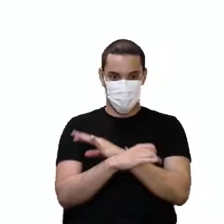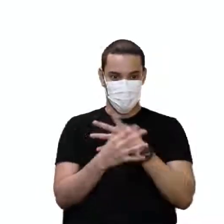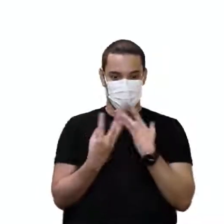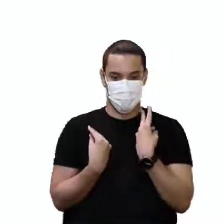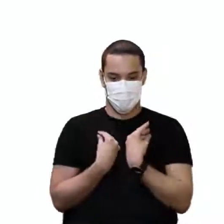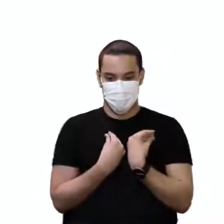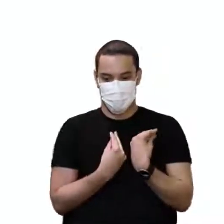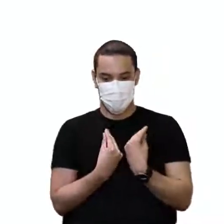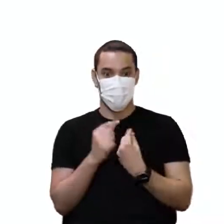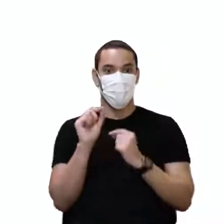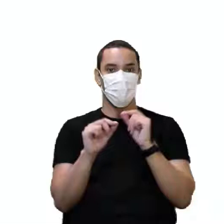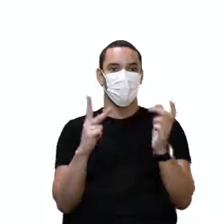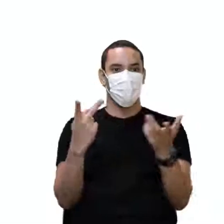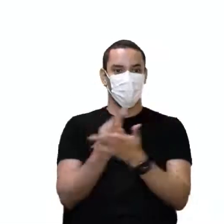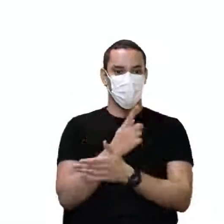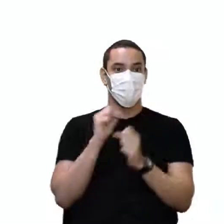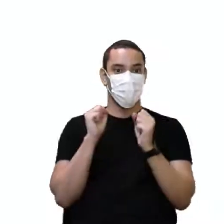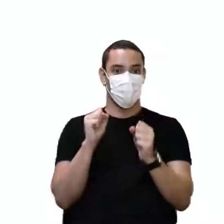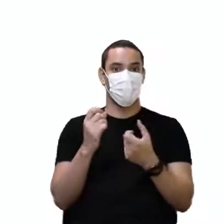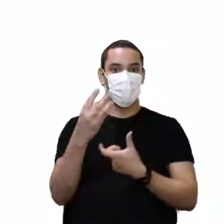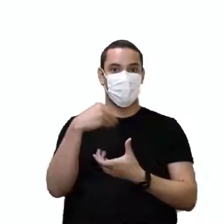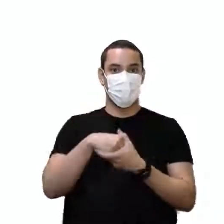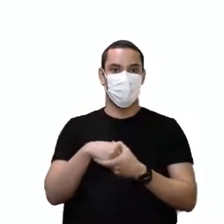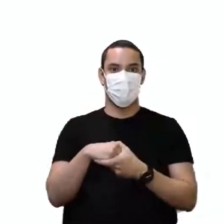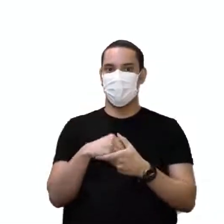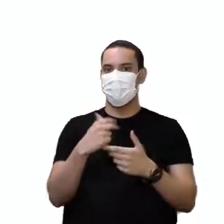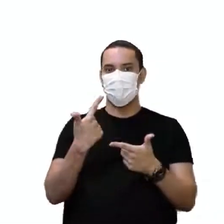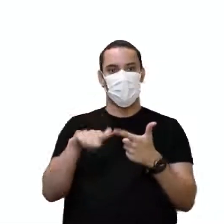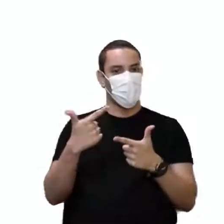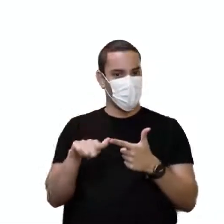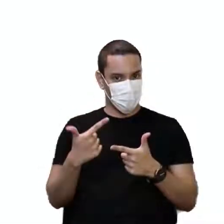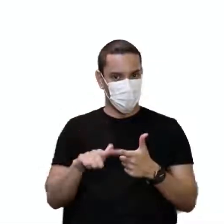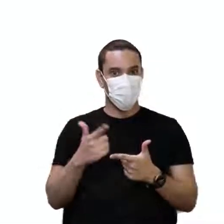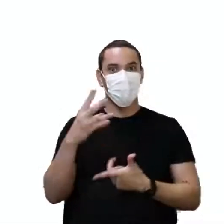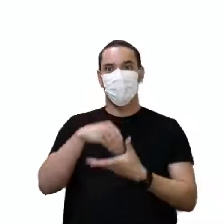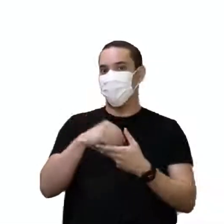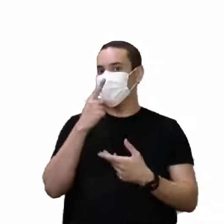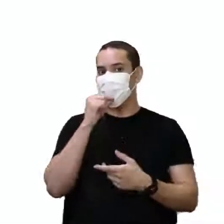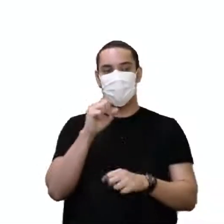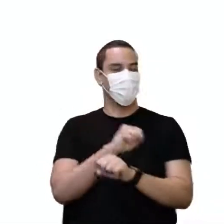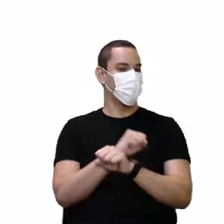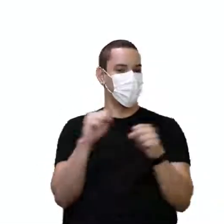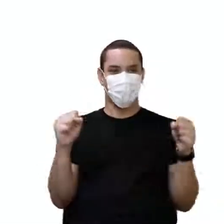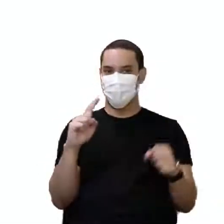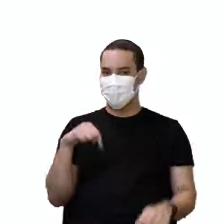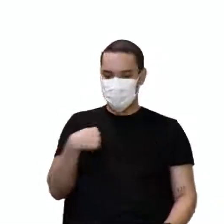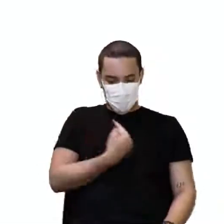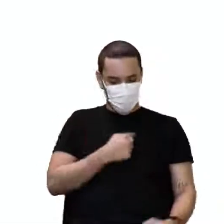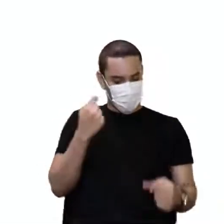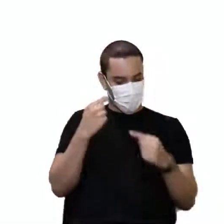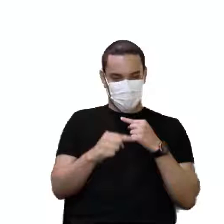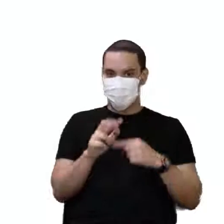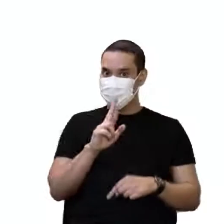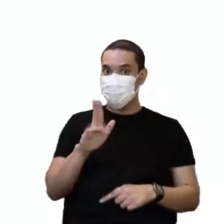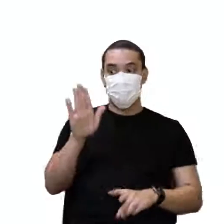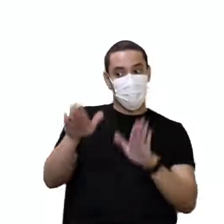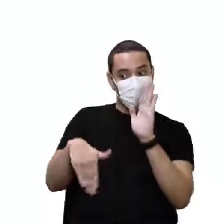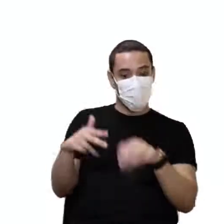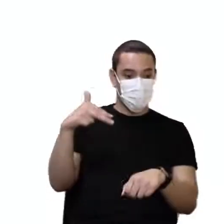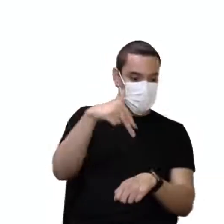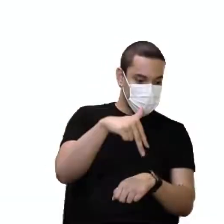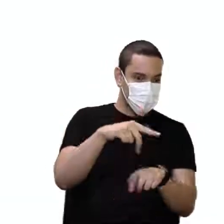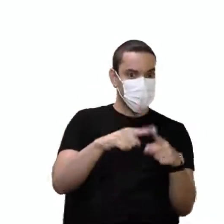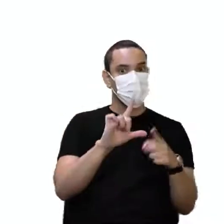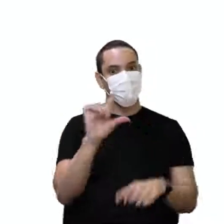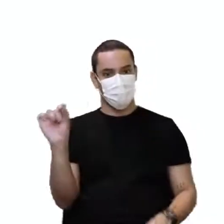ambiente. E o que acontece também, a gente pode dar uma câimbra de tanto tempo que a gente ficar lá dentro da água, né, Vitor? Então não é para nós, a gente se refresca, mas já tem